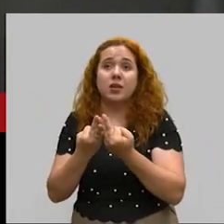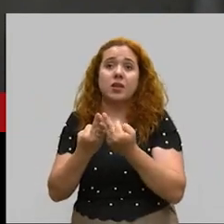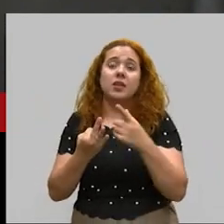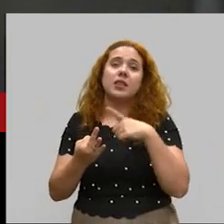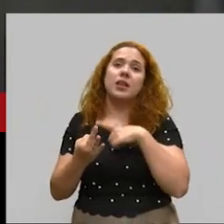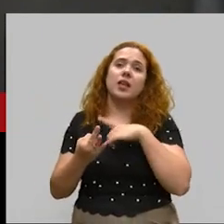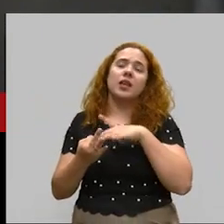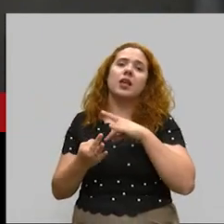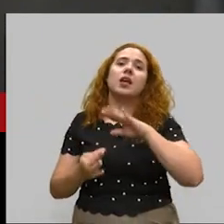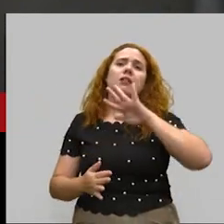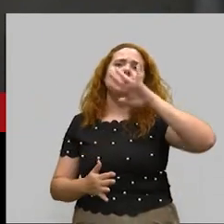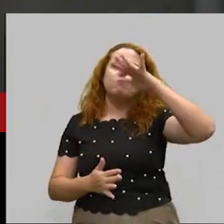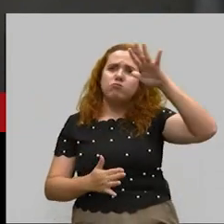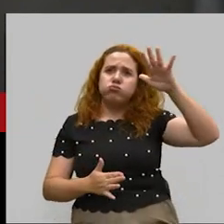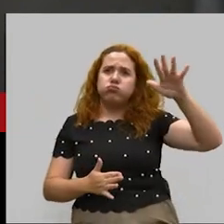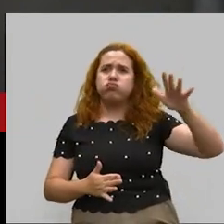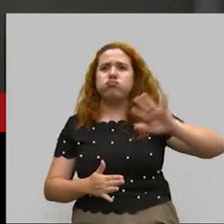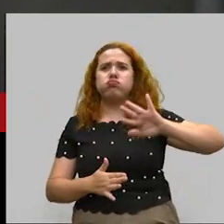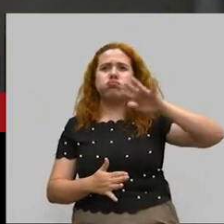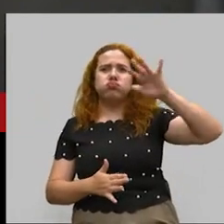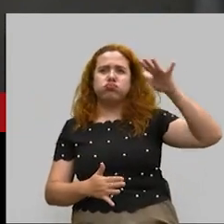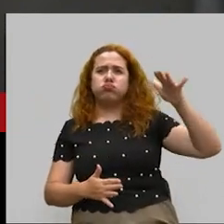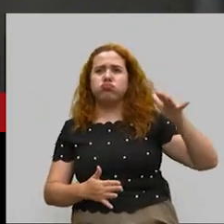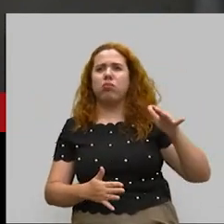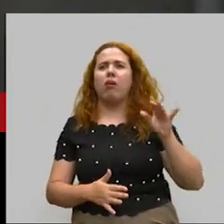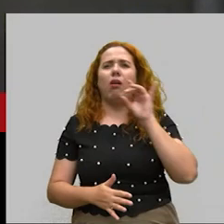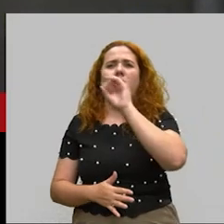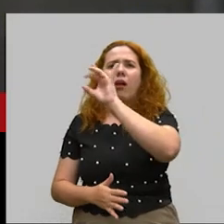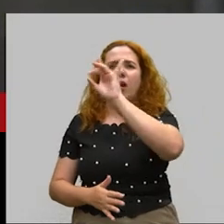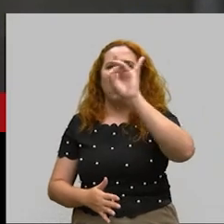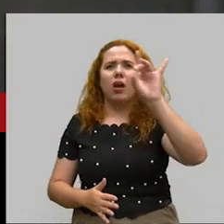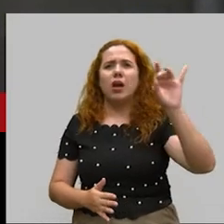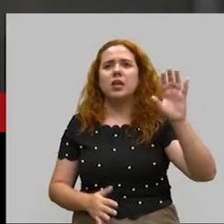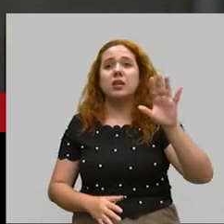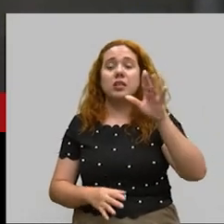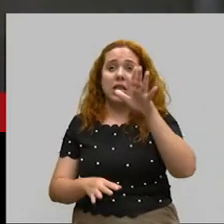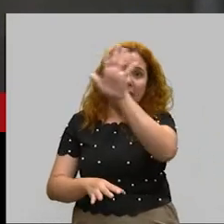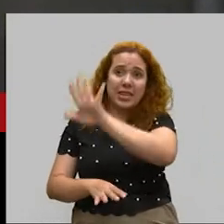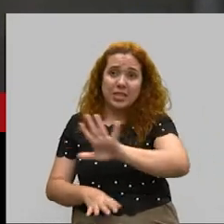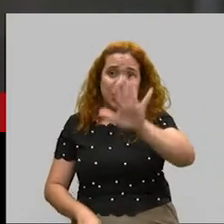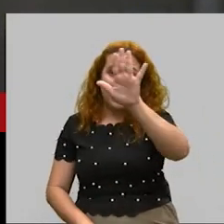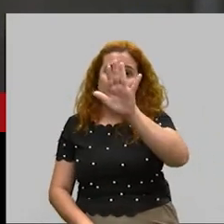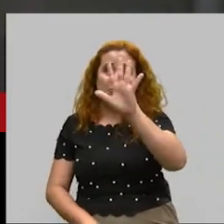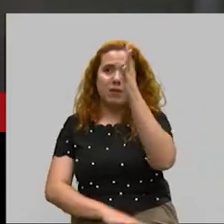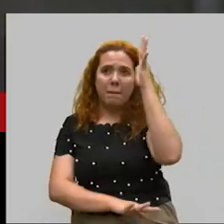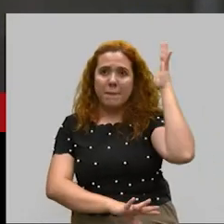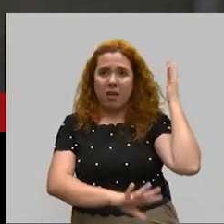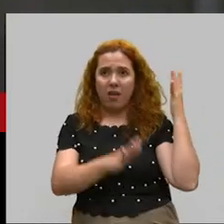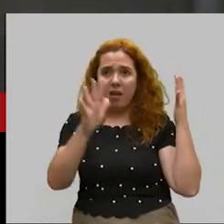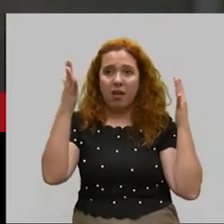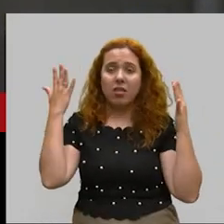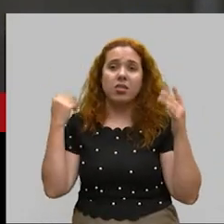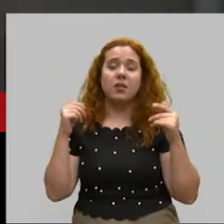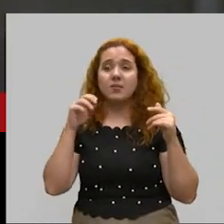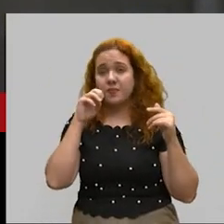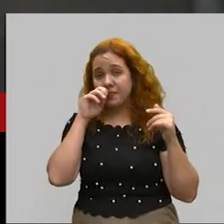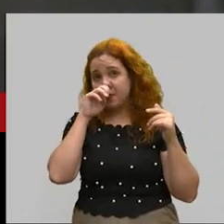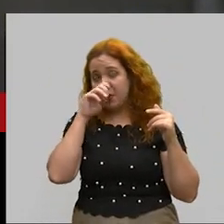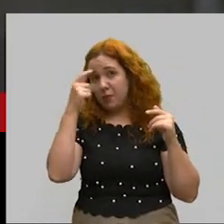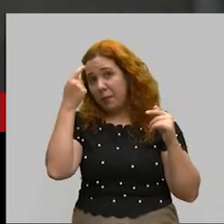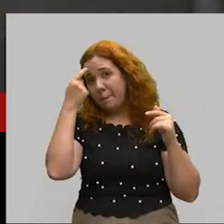né das Serras lá do do Brigadeiro das Serras do da Zona da Mata e da Mata Atlântica Então eu fico